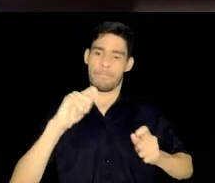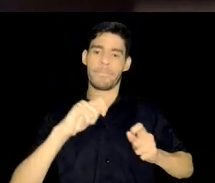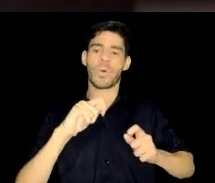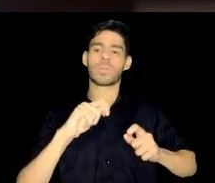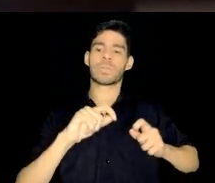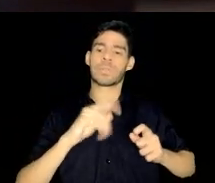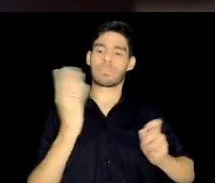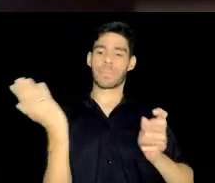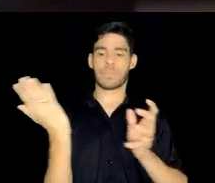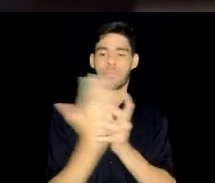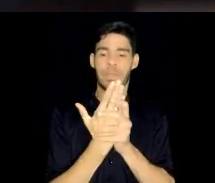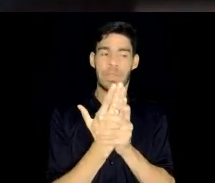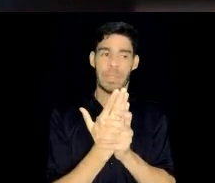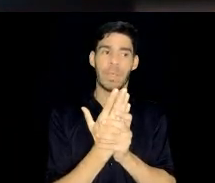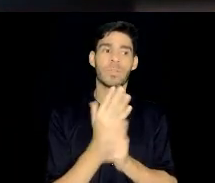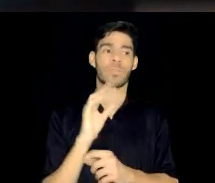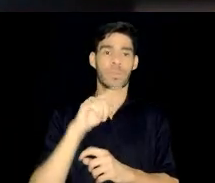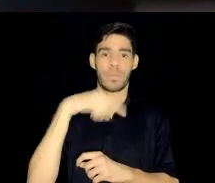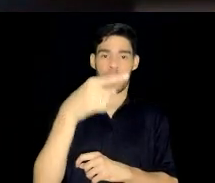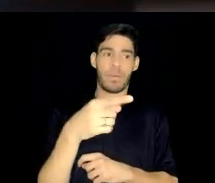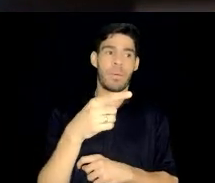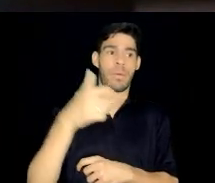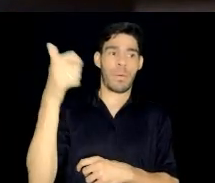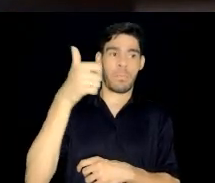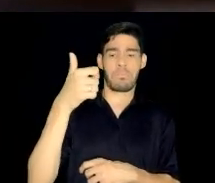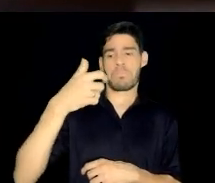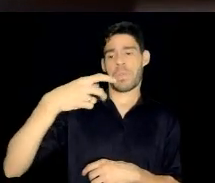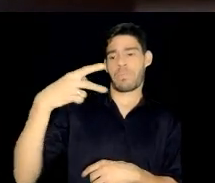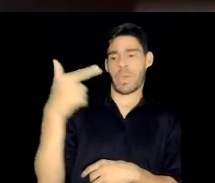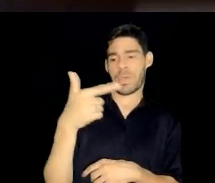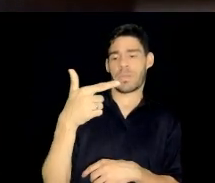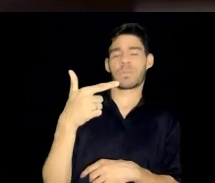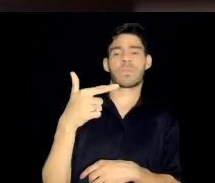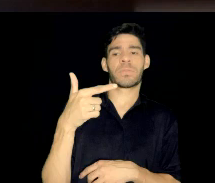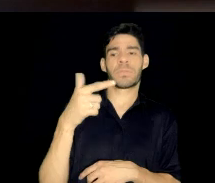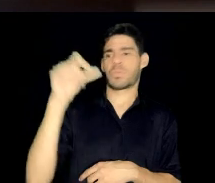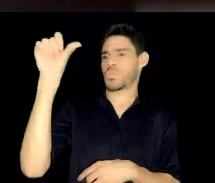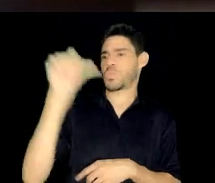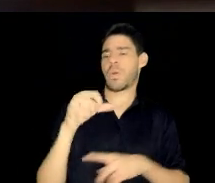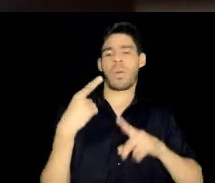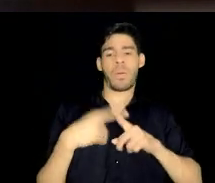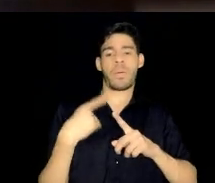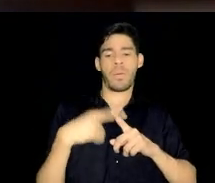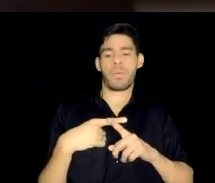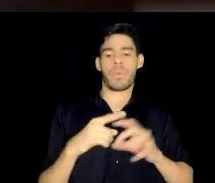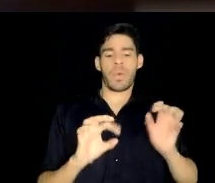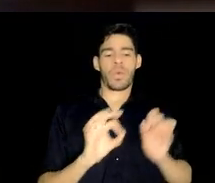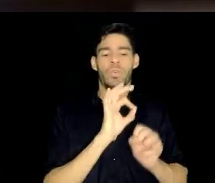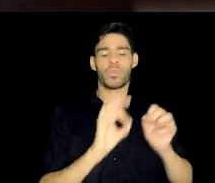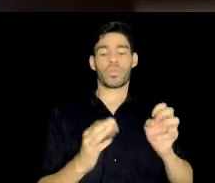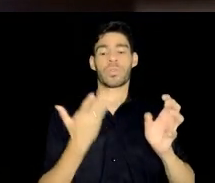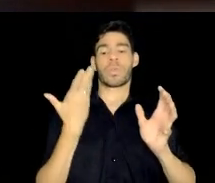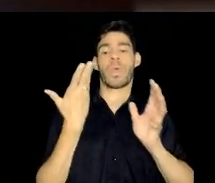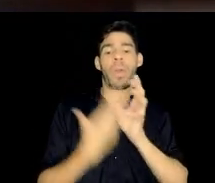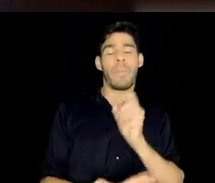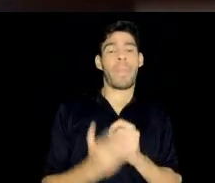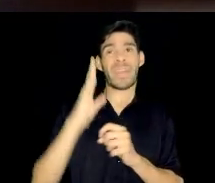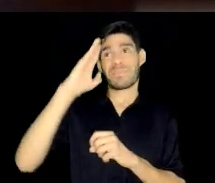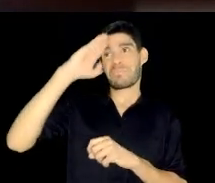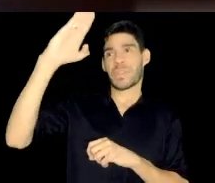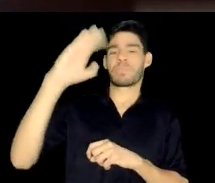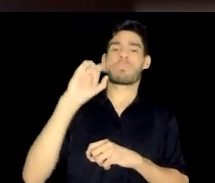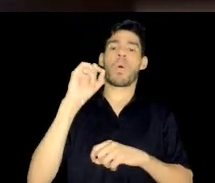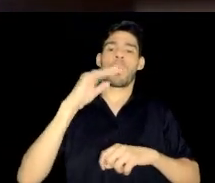a possibilidade de serem processados. A primeira ou a segunda hipótese são péssimas porque tiram do juiz o que lhe tem